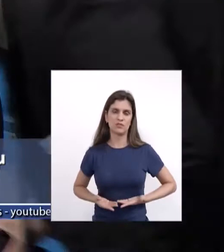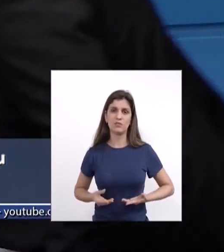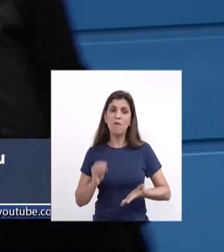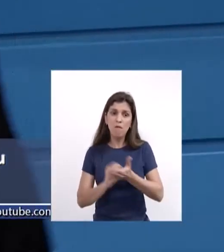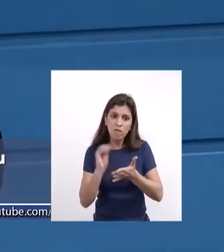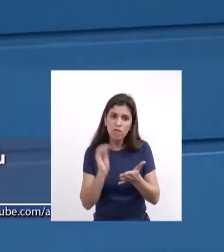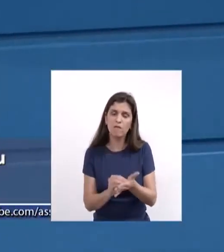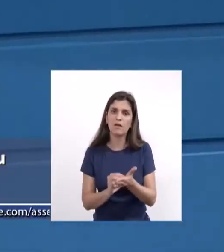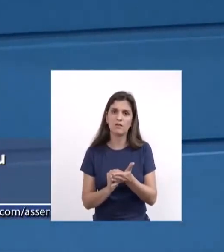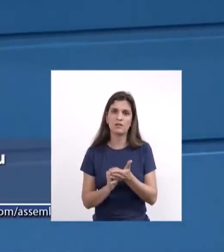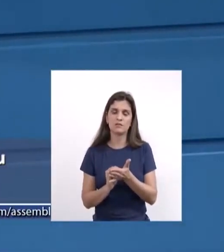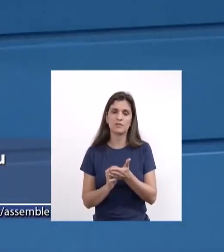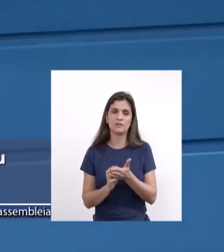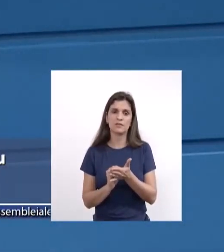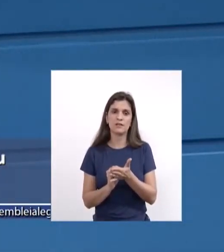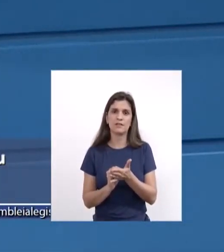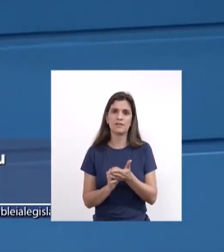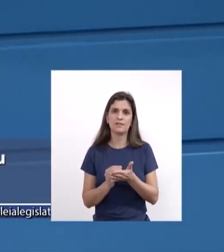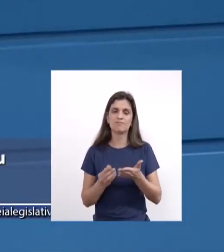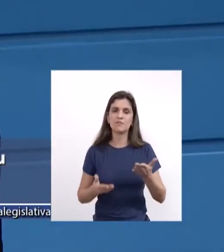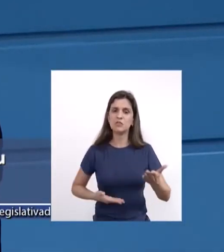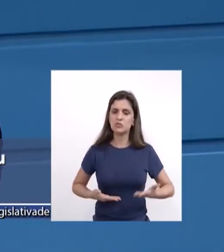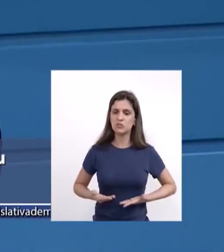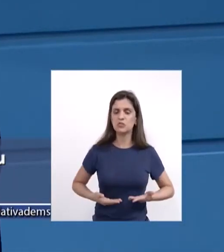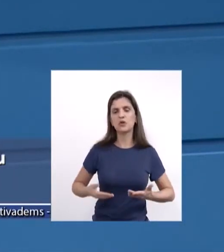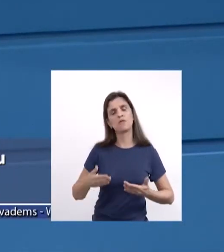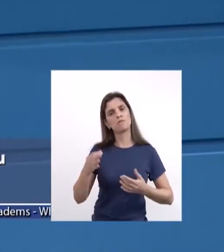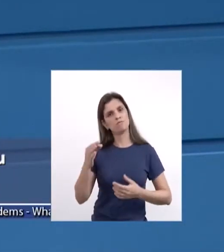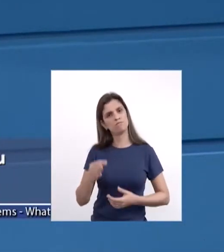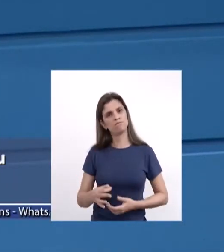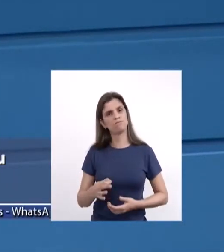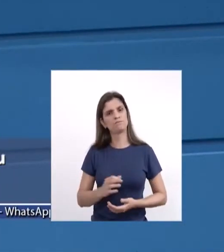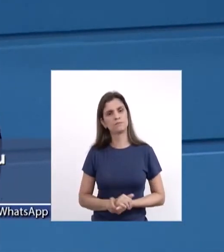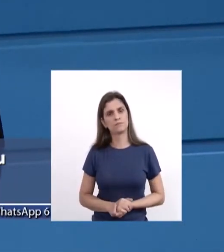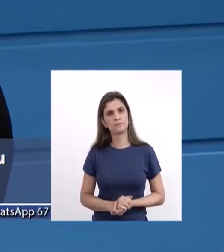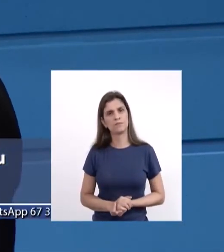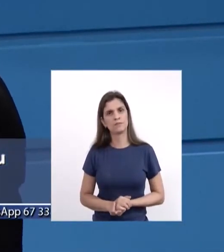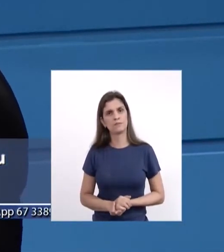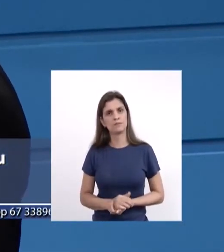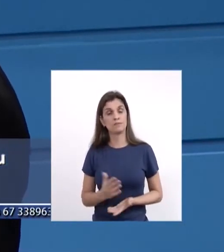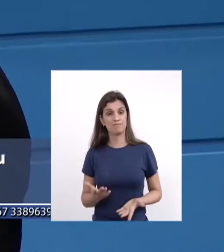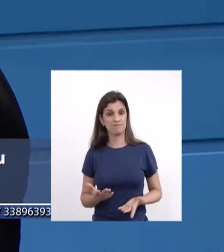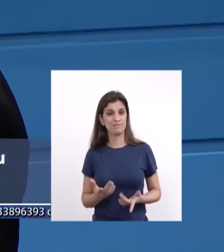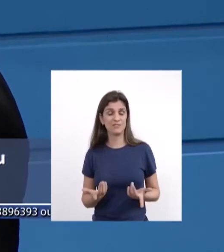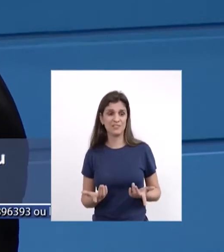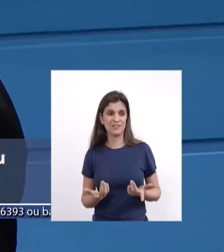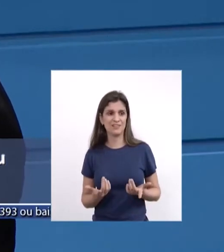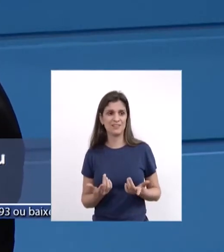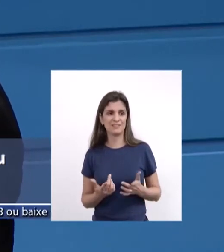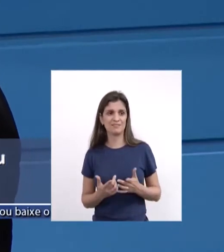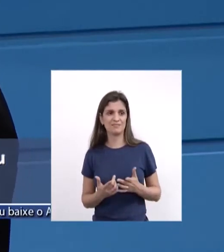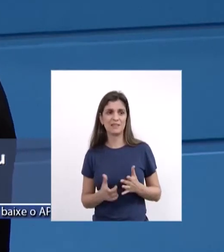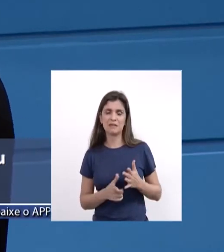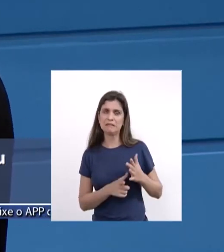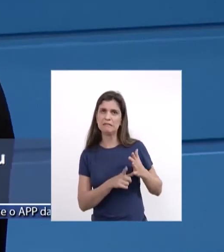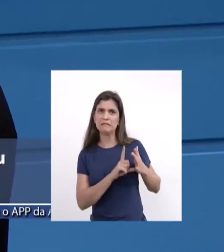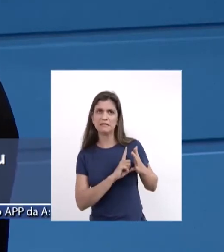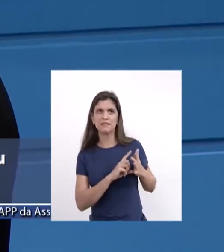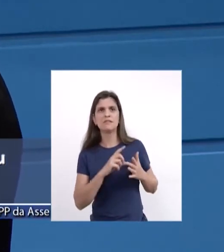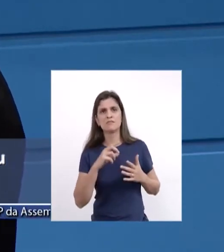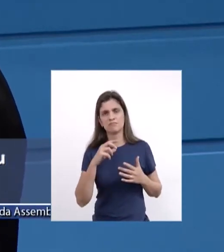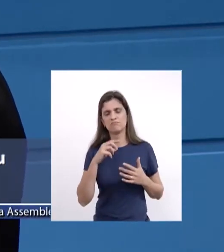desde a implantação, da duplicação, nós já tínhamos dúvida sobre